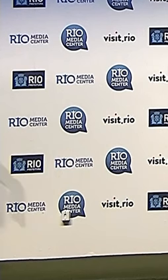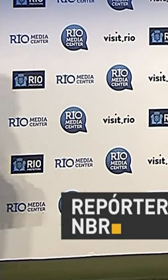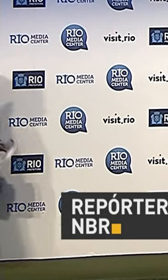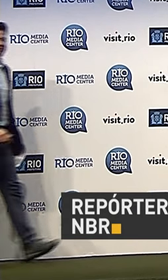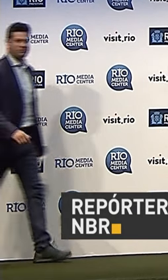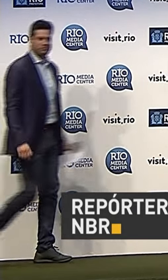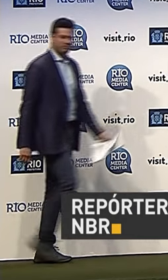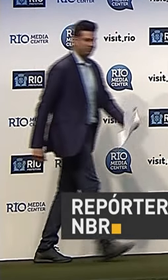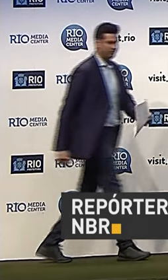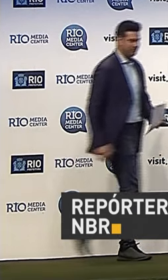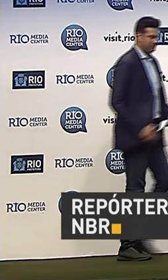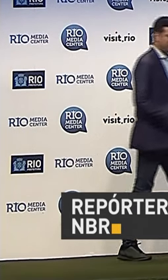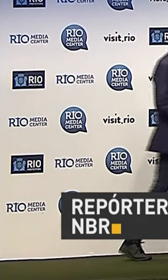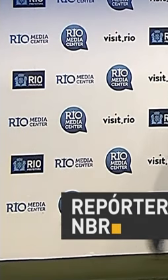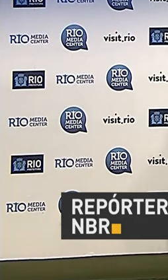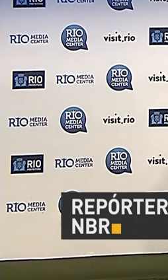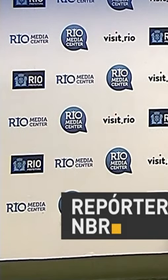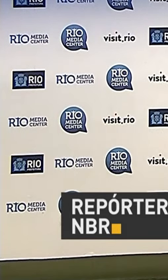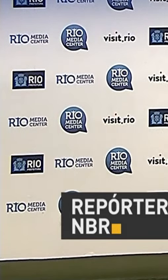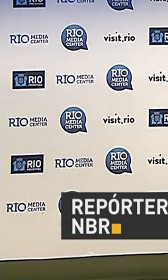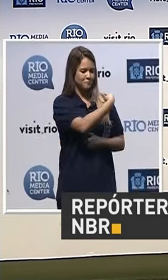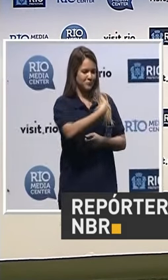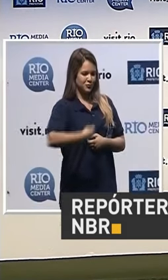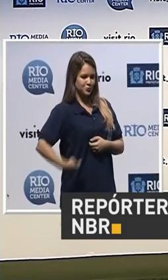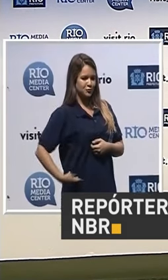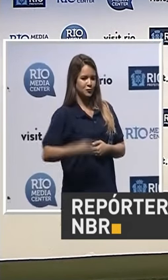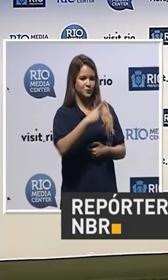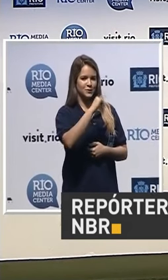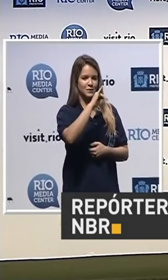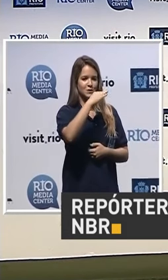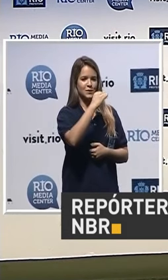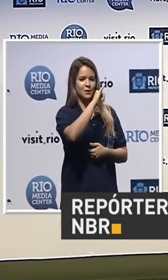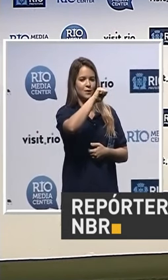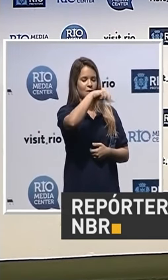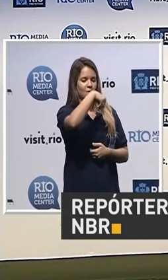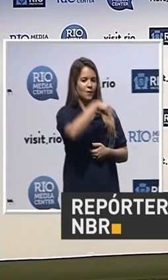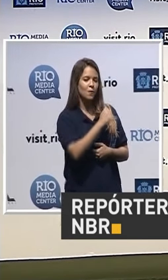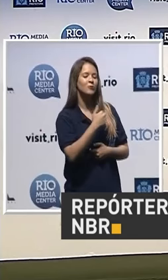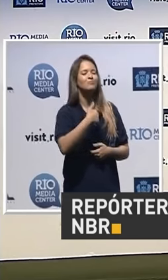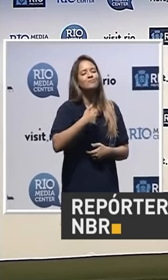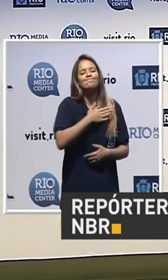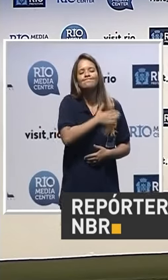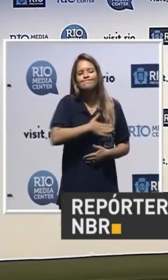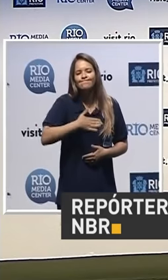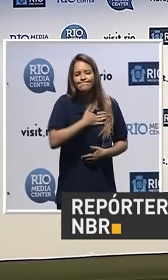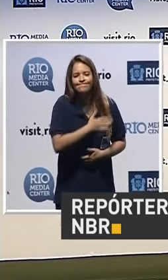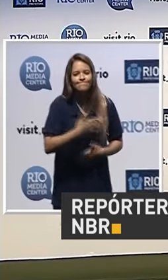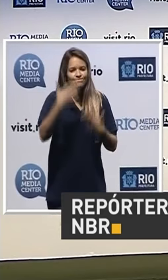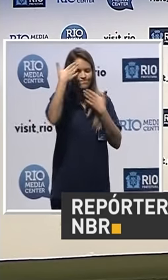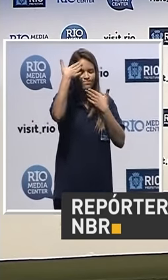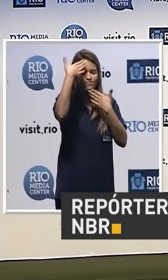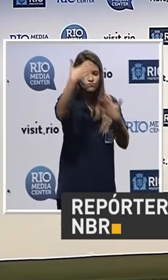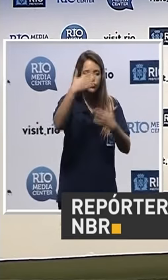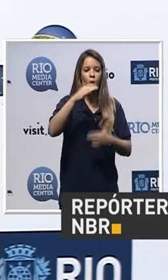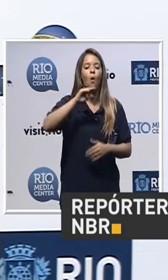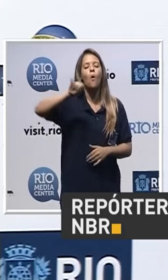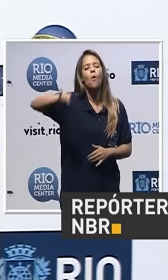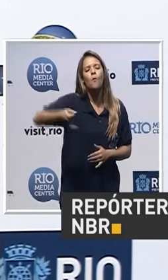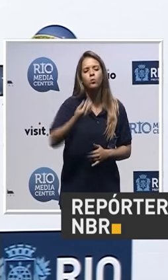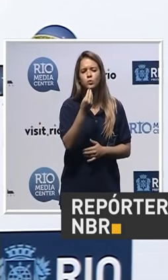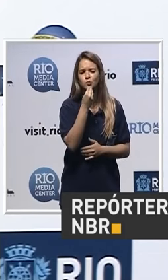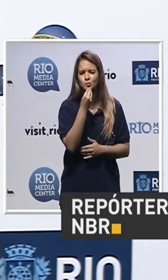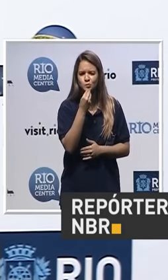de passar a palavra ao ministro, gostaria de agradecer a oportunidade de poder estar